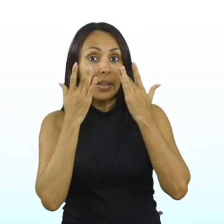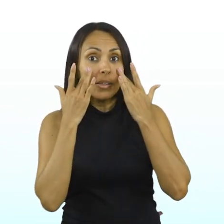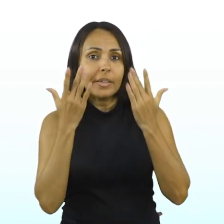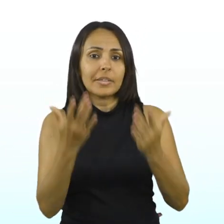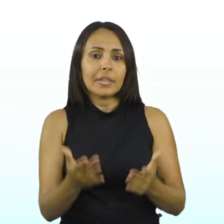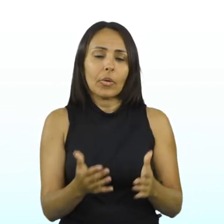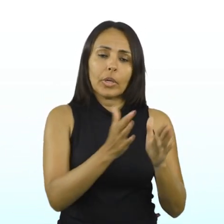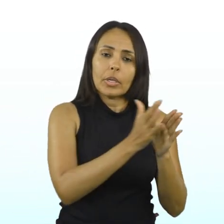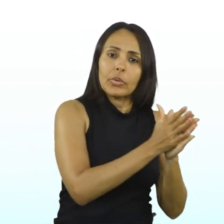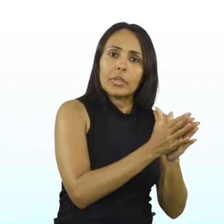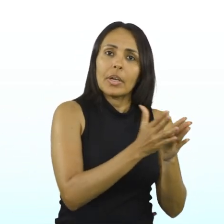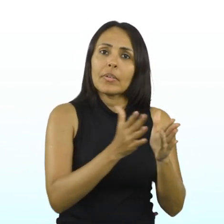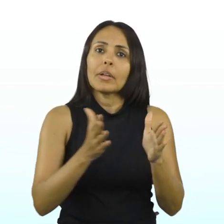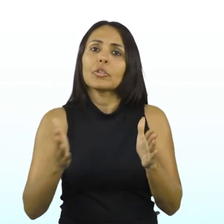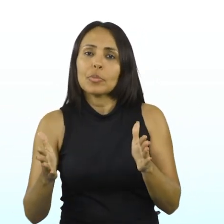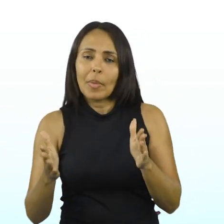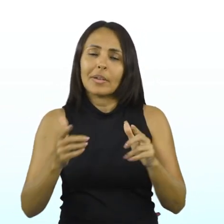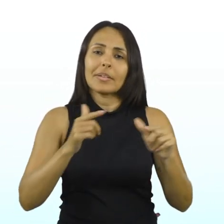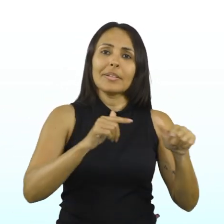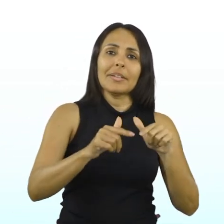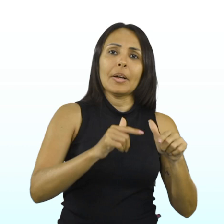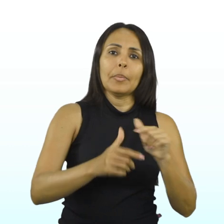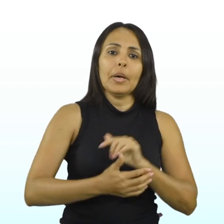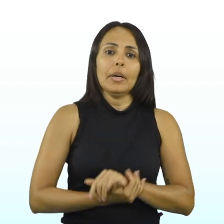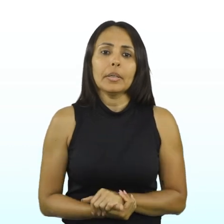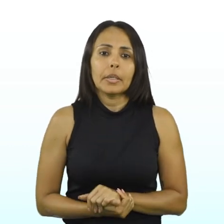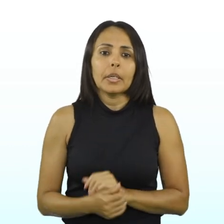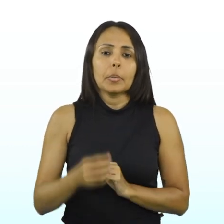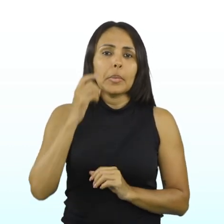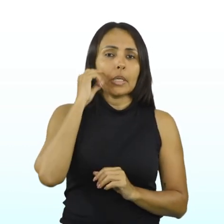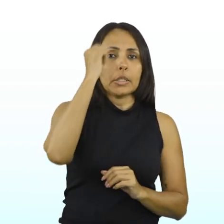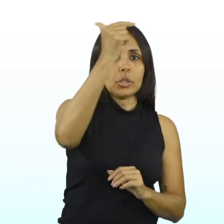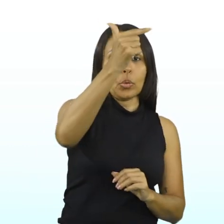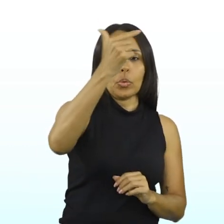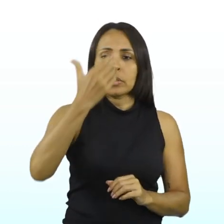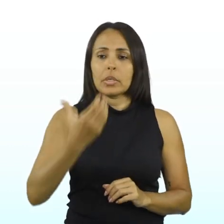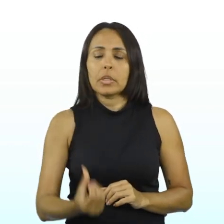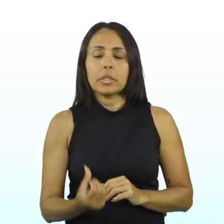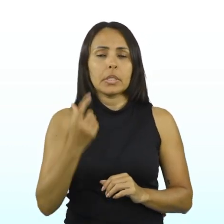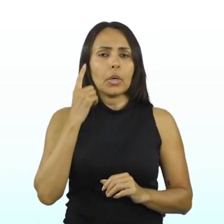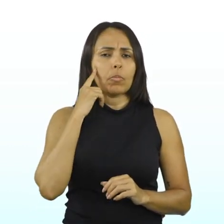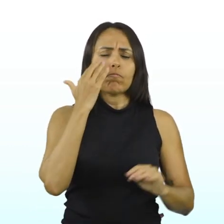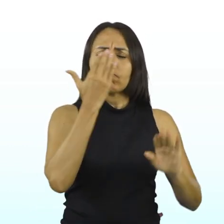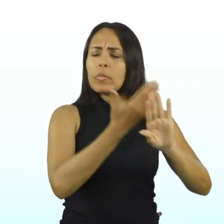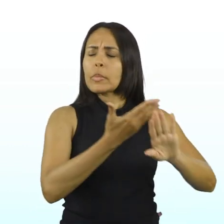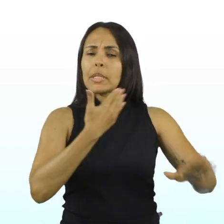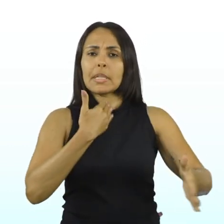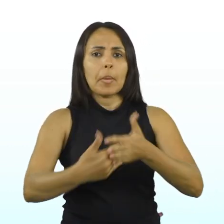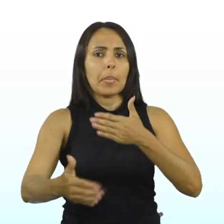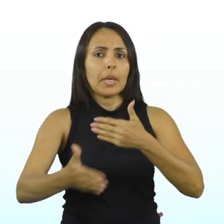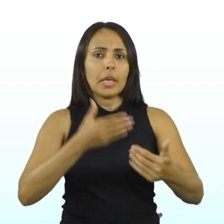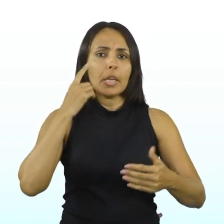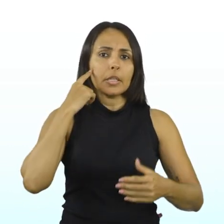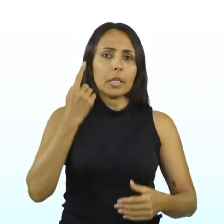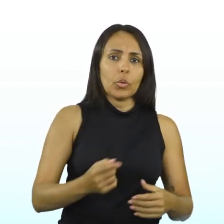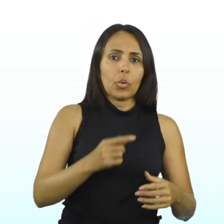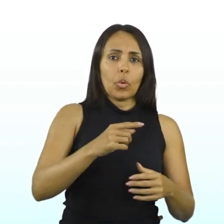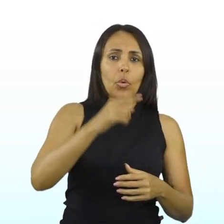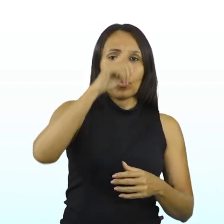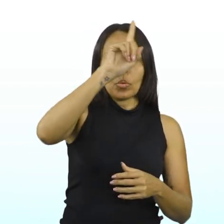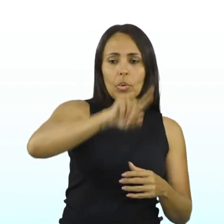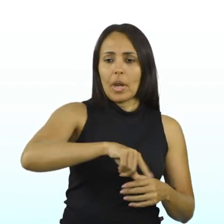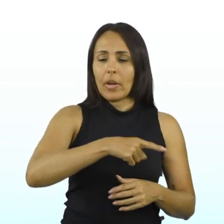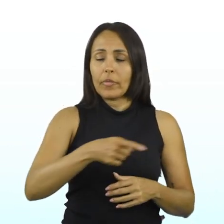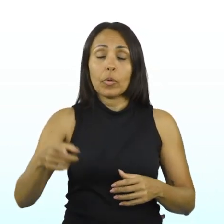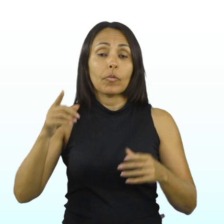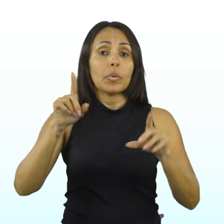atenção que o intervalo do espaço do trabalho é apenas de 2 a 6. Então, independente do gráfico que ele der, você tem que